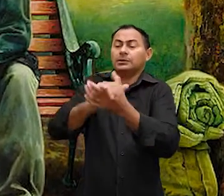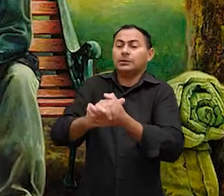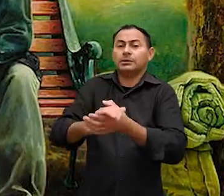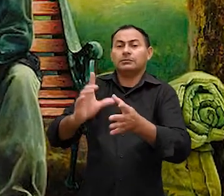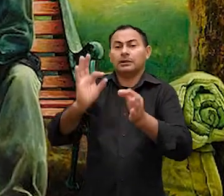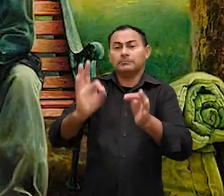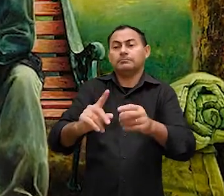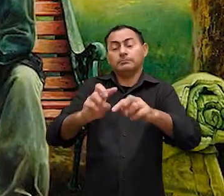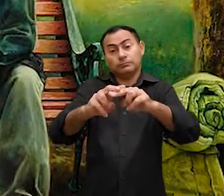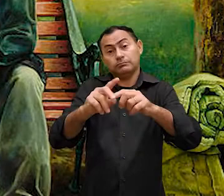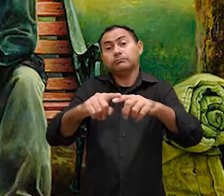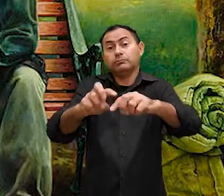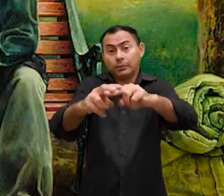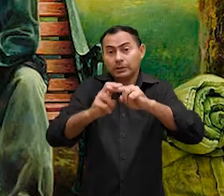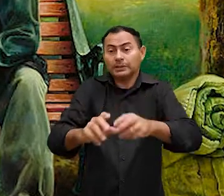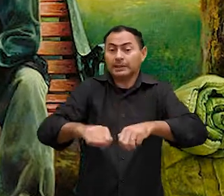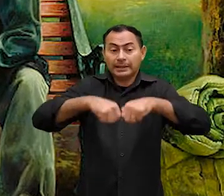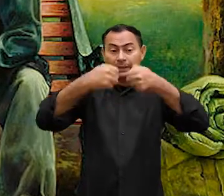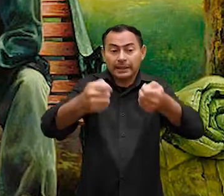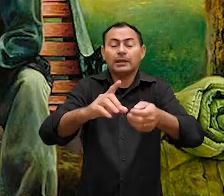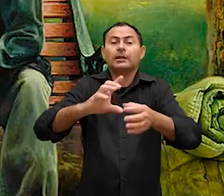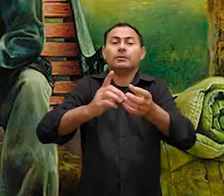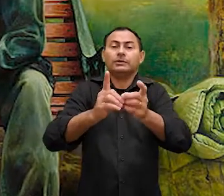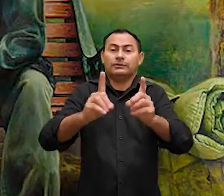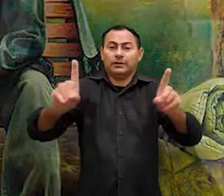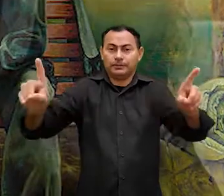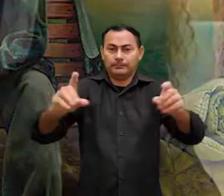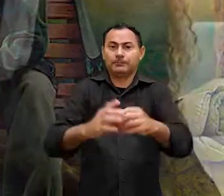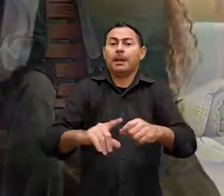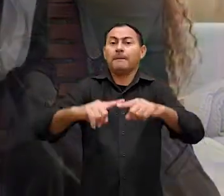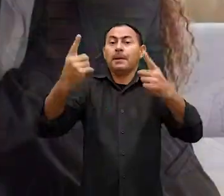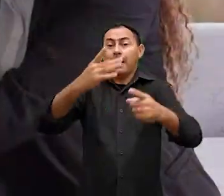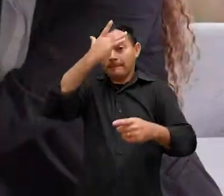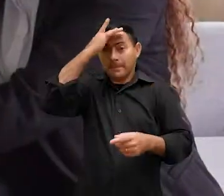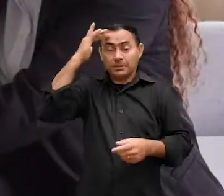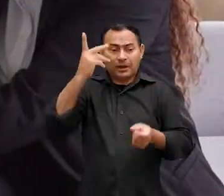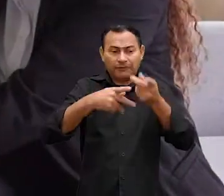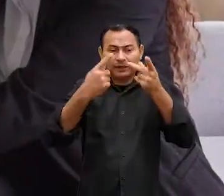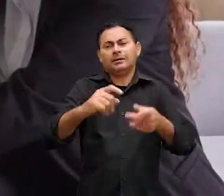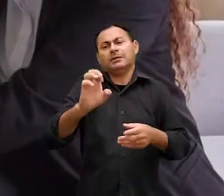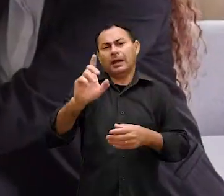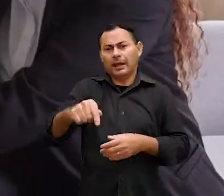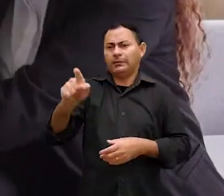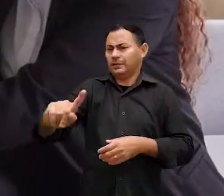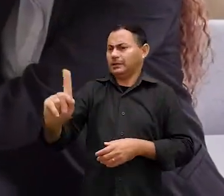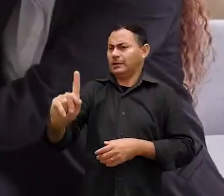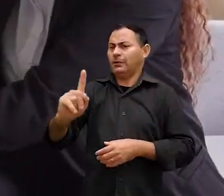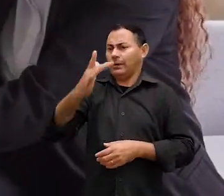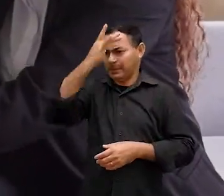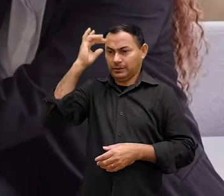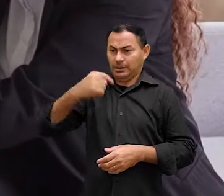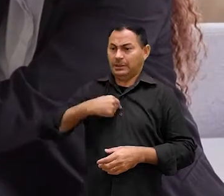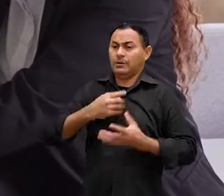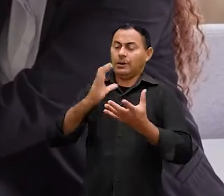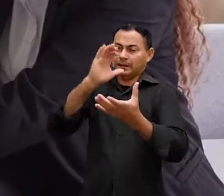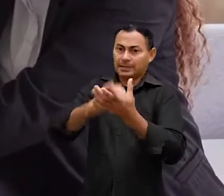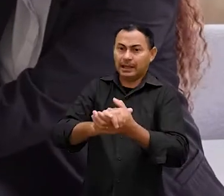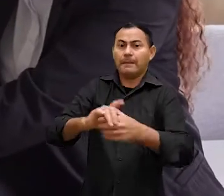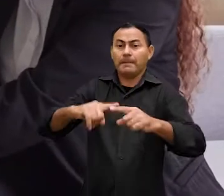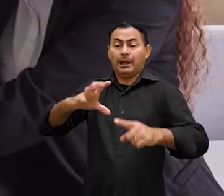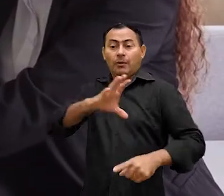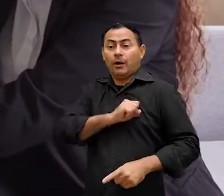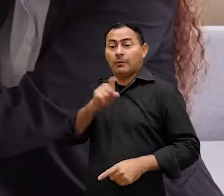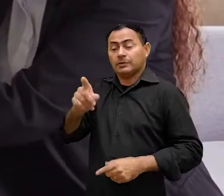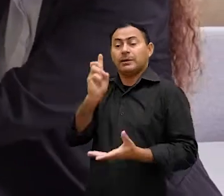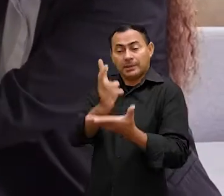casou. Portanto, dê a ele o divórcio. Mas se a pessoa diz, você não é a pessoa com quem me casei, mas eu amo